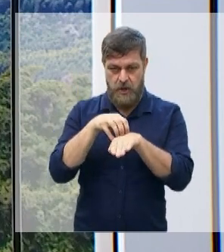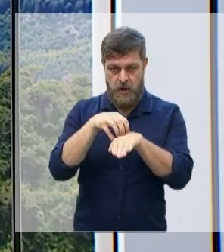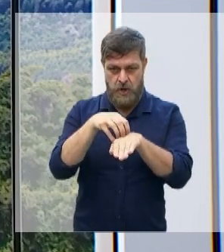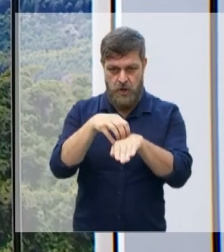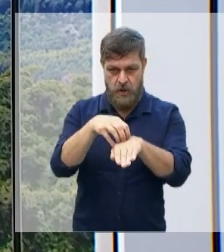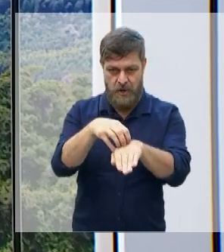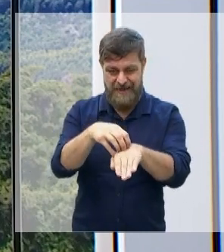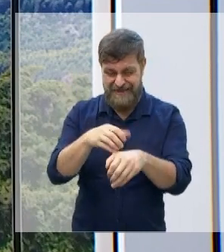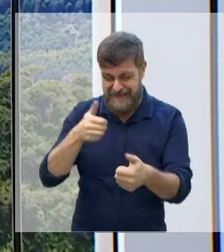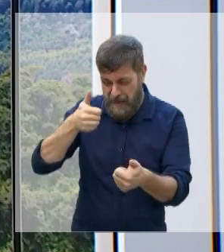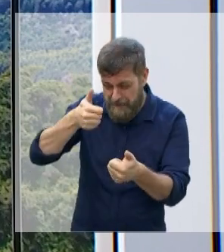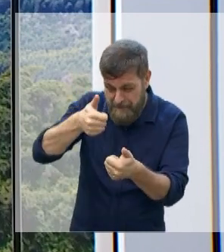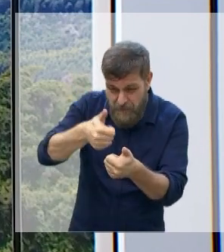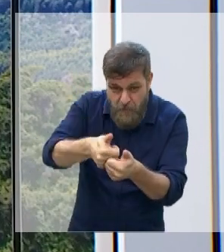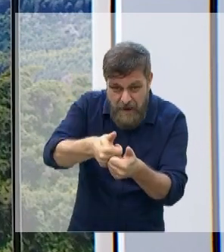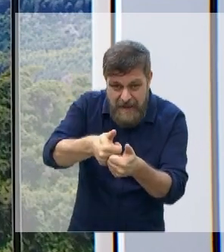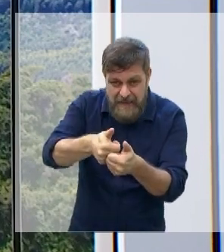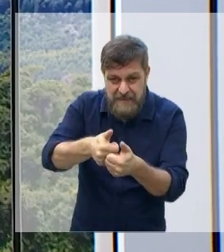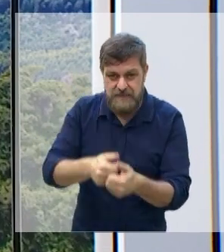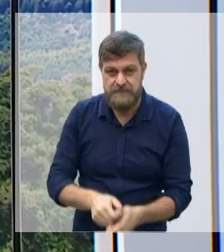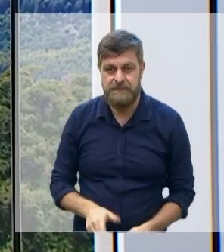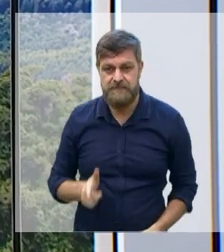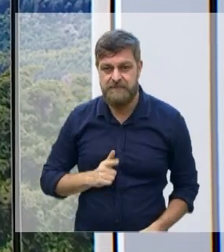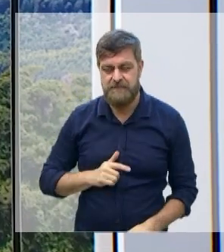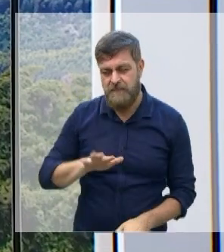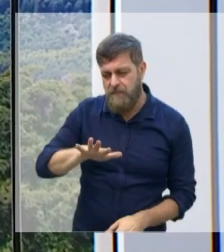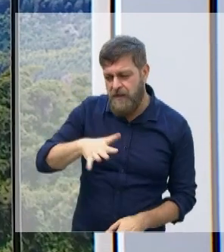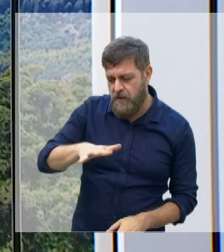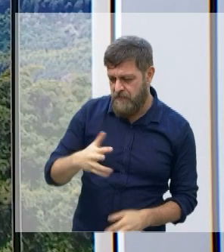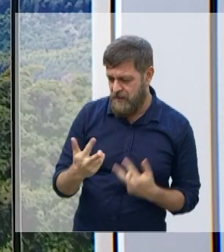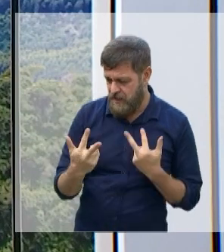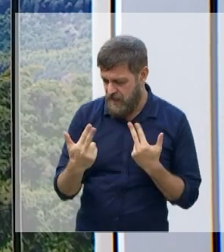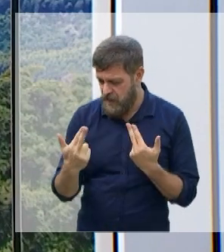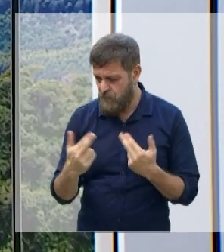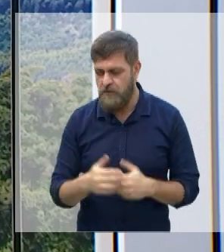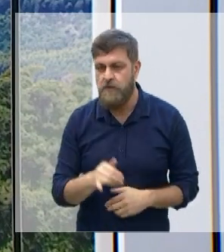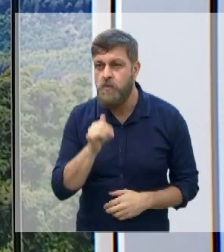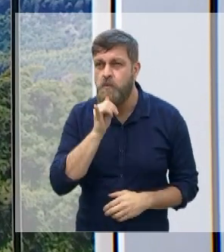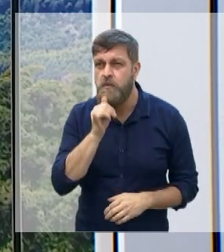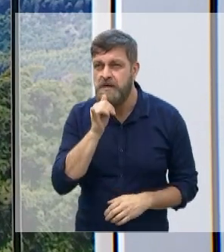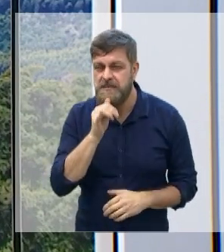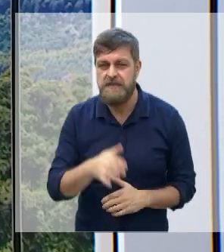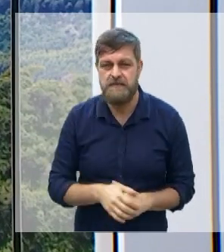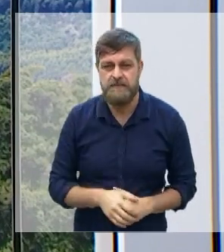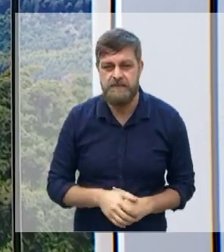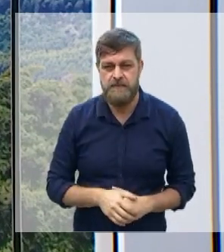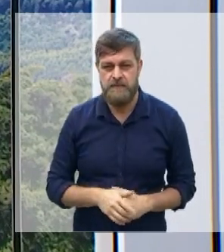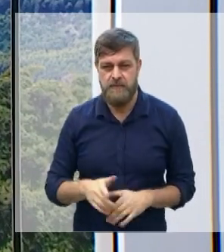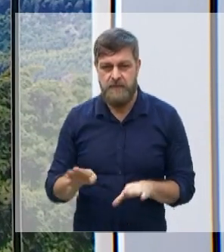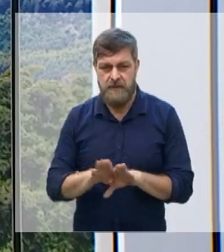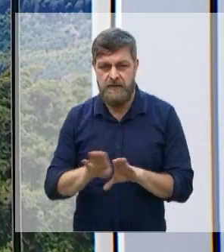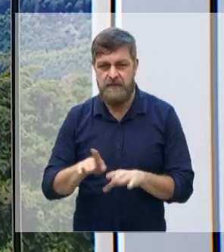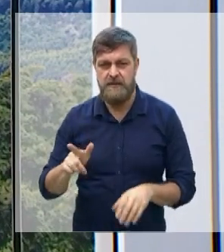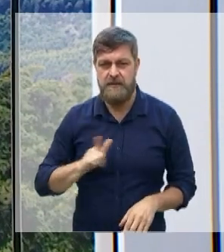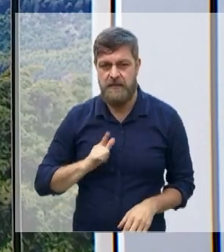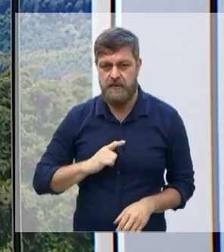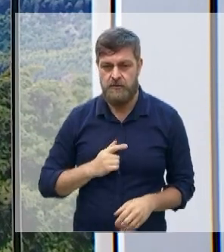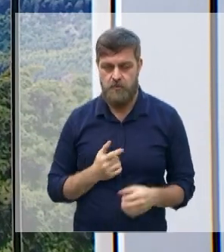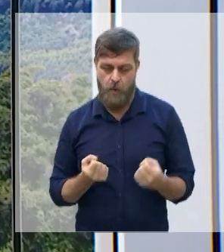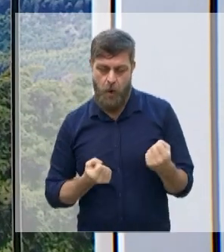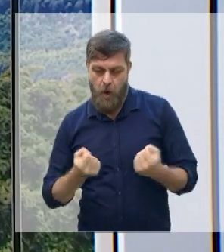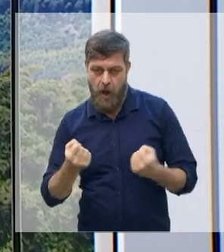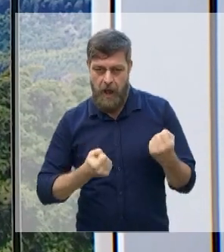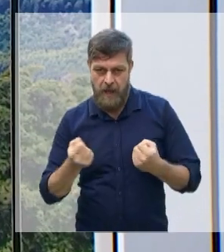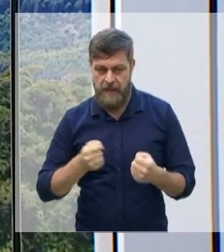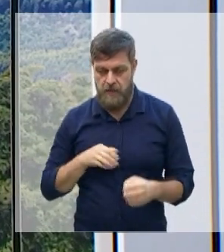tem que quando o ônibus se aproxima é mais ou menos o exemplo daquela daquele time que a gente tem nos nossos carros